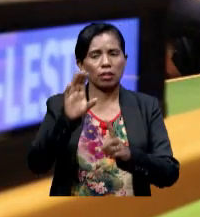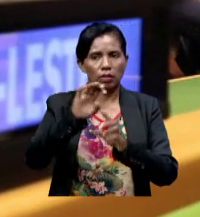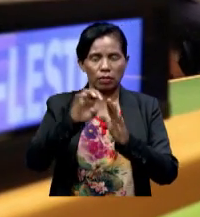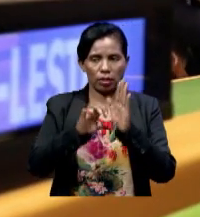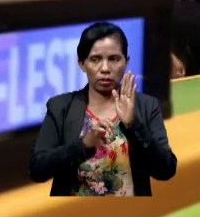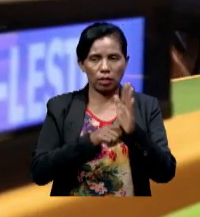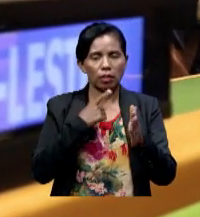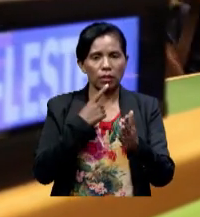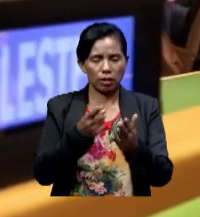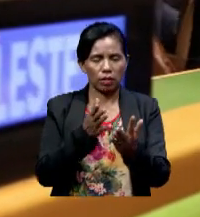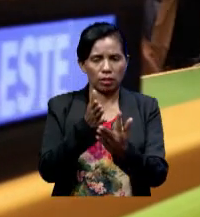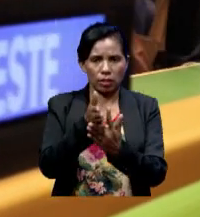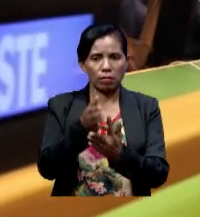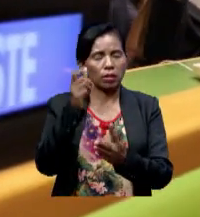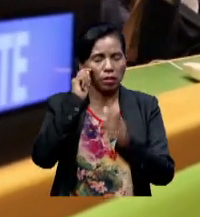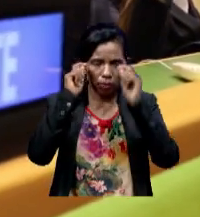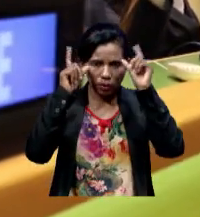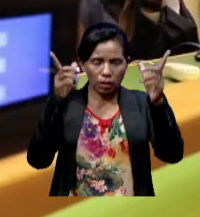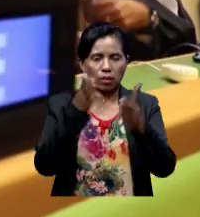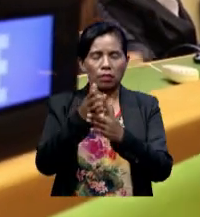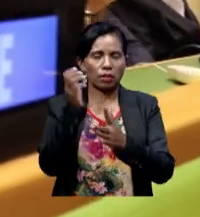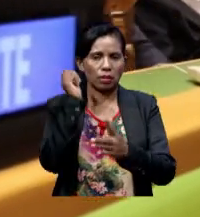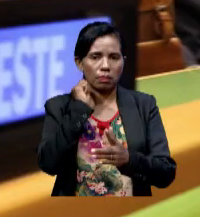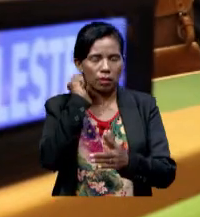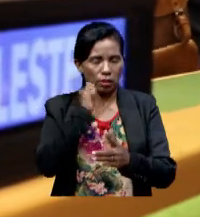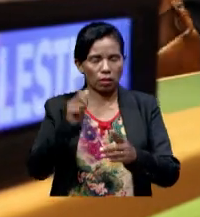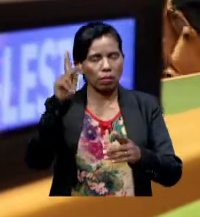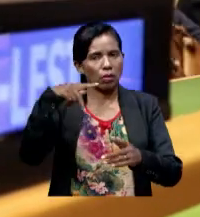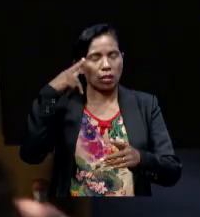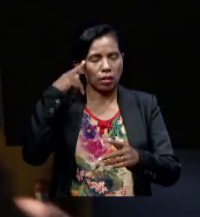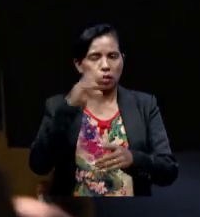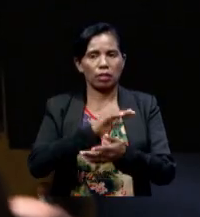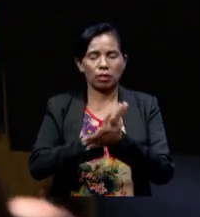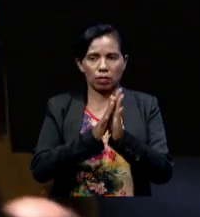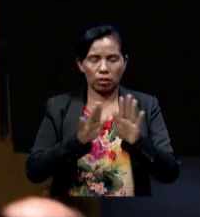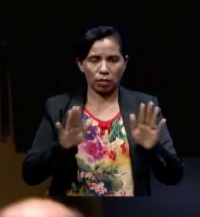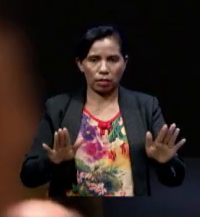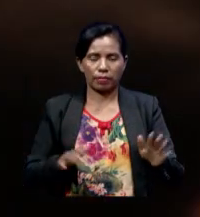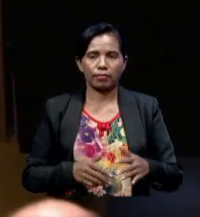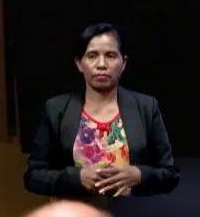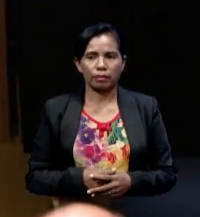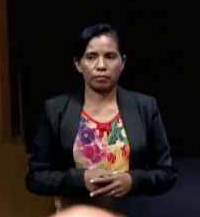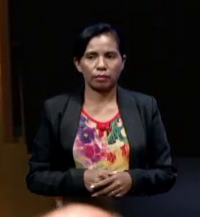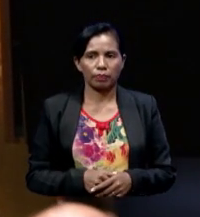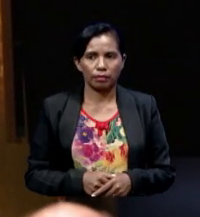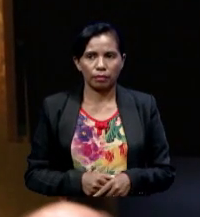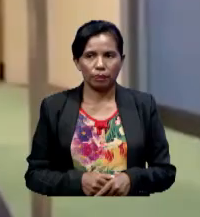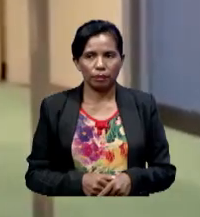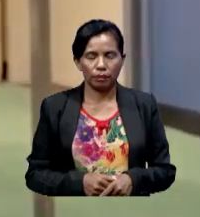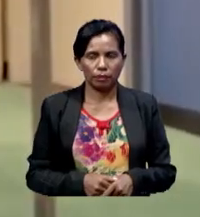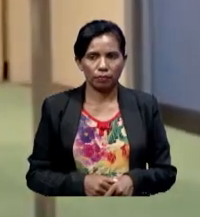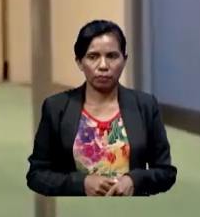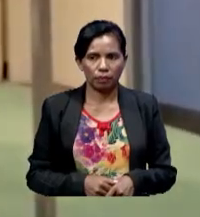afirma adesão Timor-Leste ba ASEAN, hanesan política estratégica ba estabilidade no prosperidade. Várias mensagens,